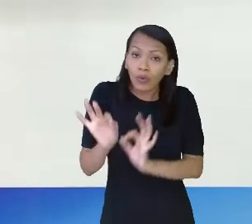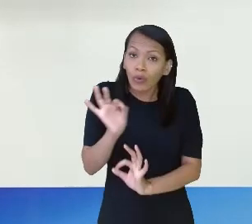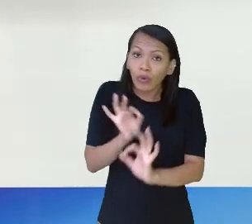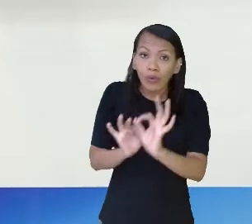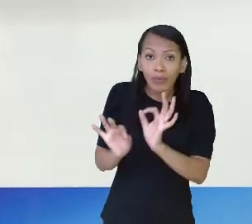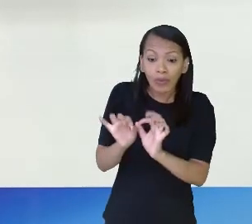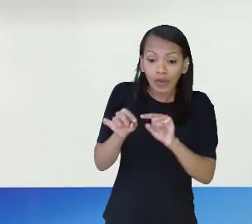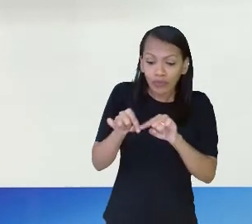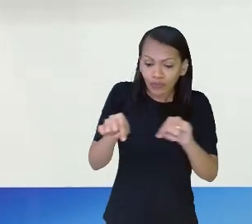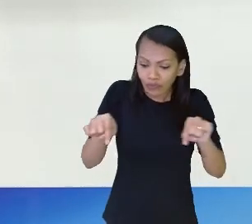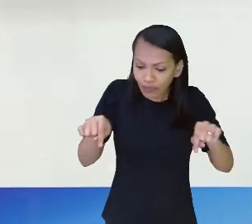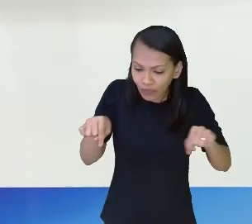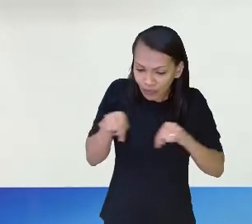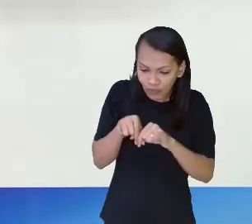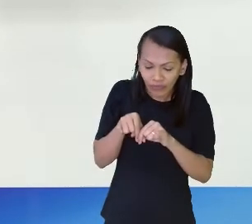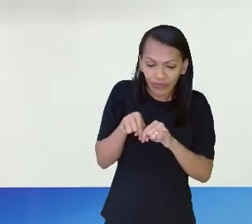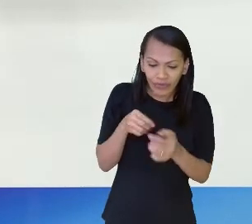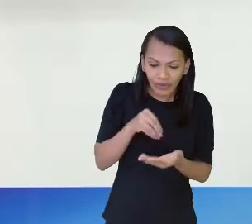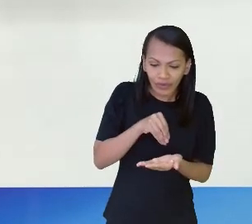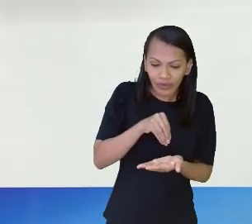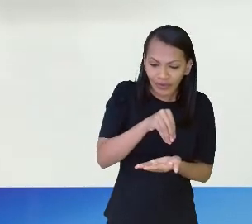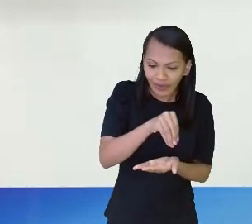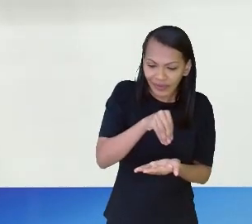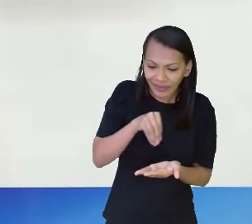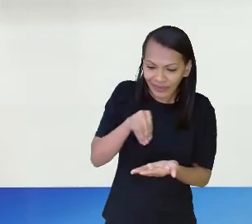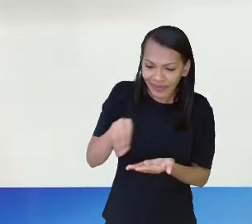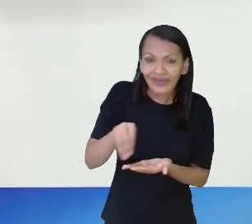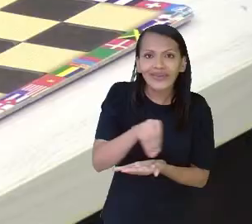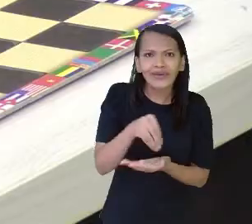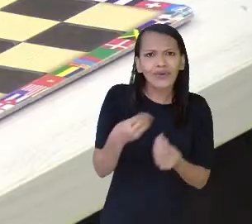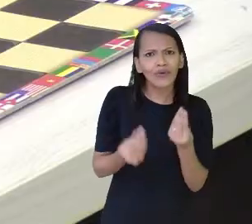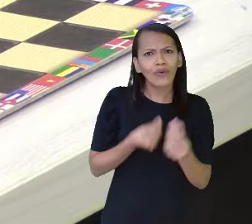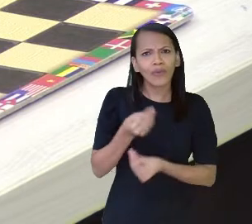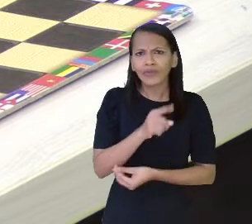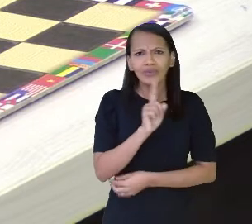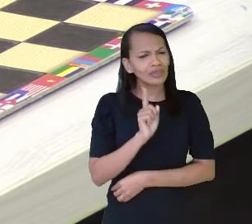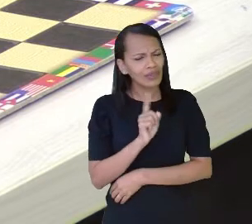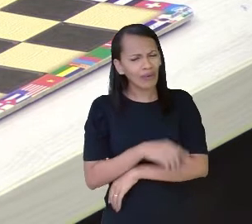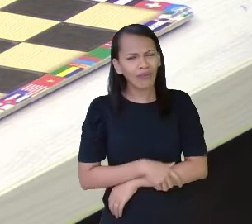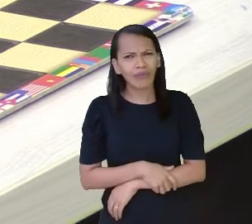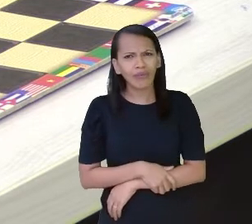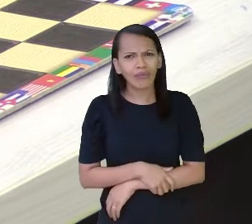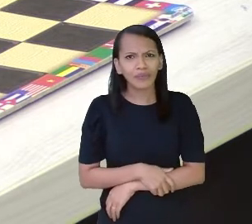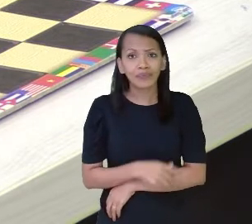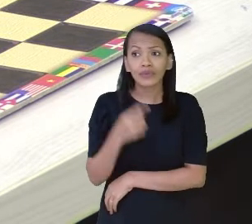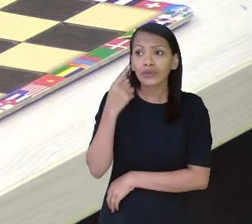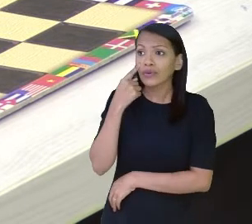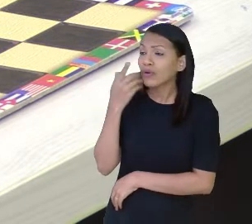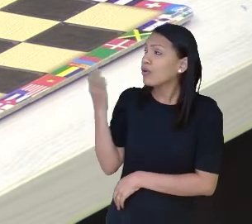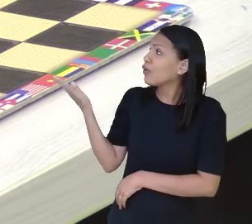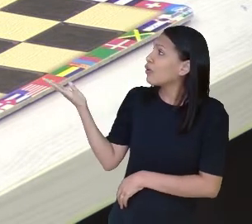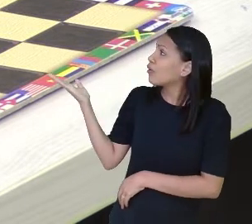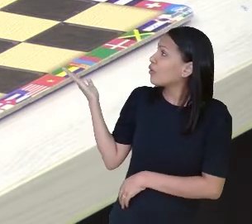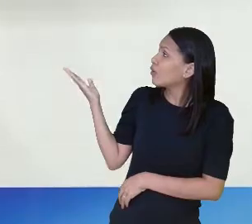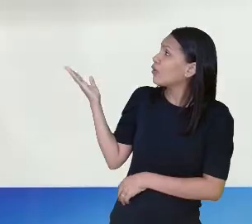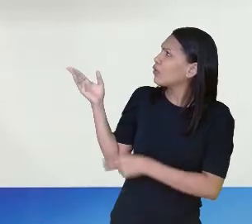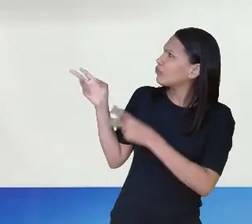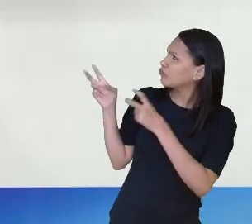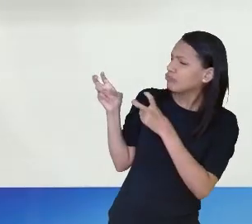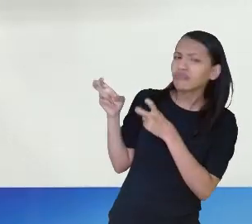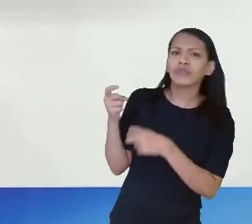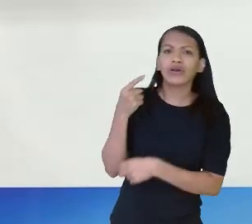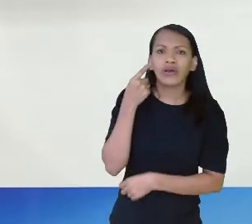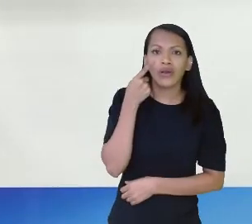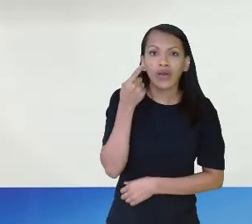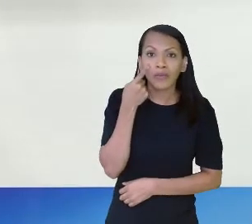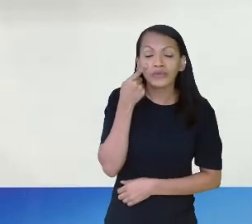tabuleiro de damas? Não? Tem certeza? Olha, observando o tabuleiro